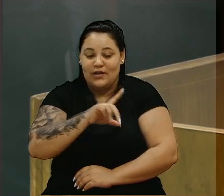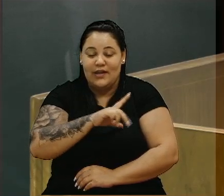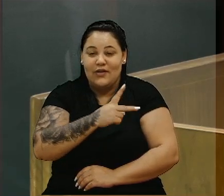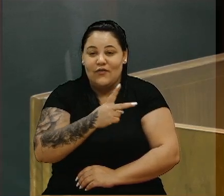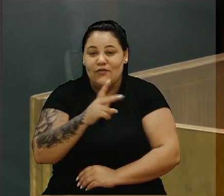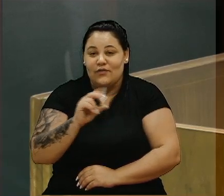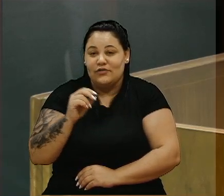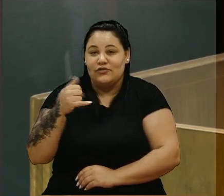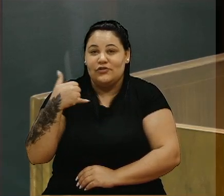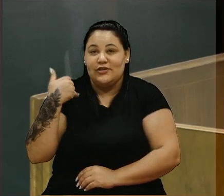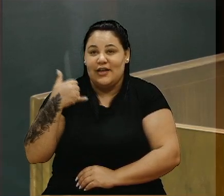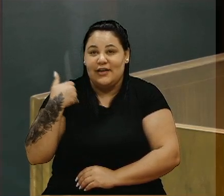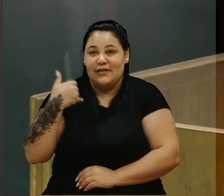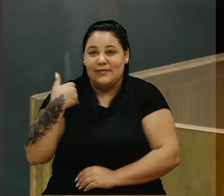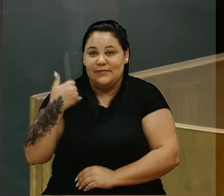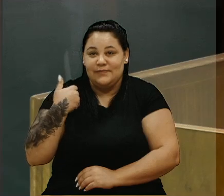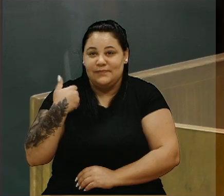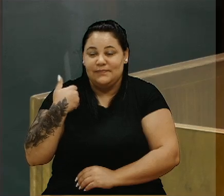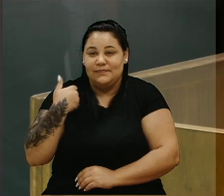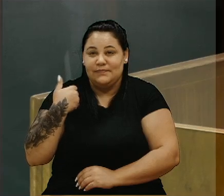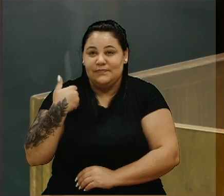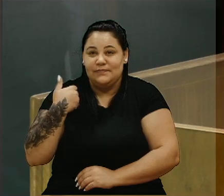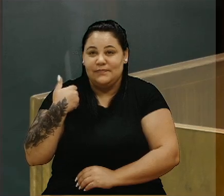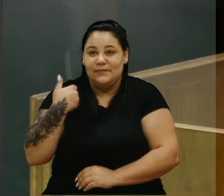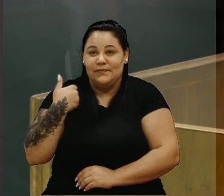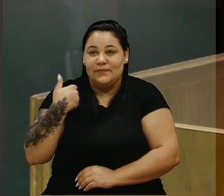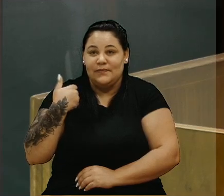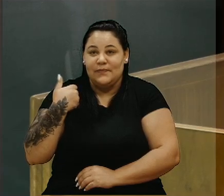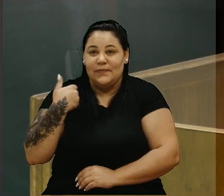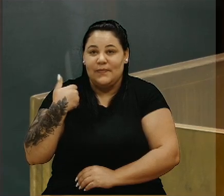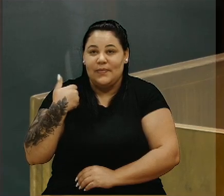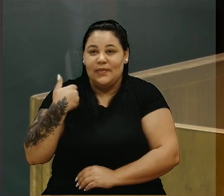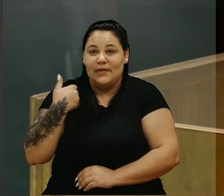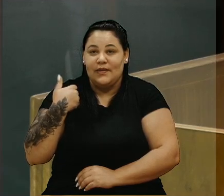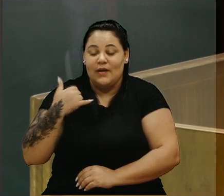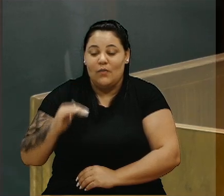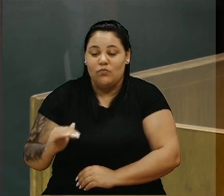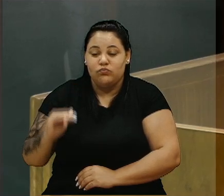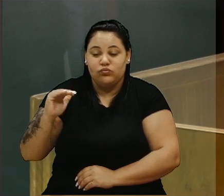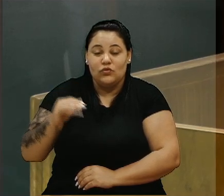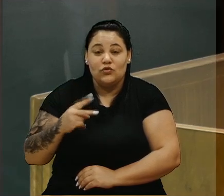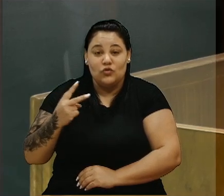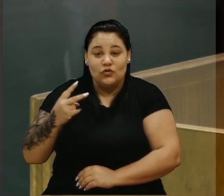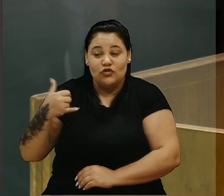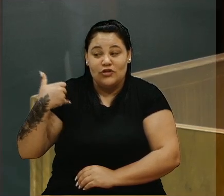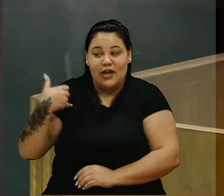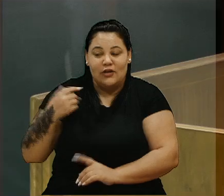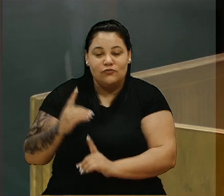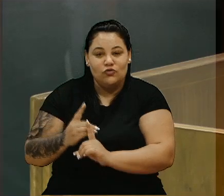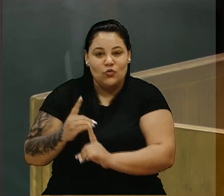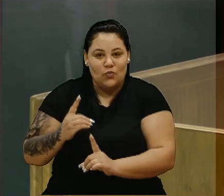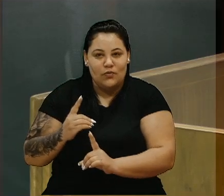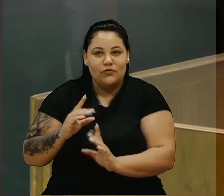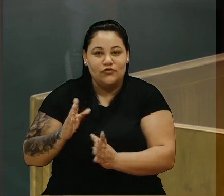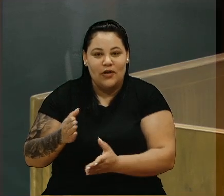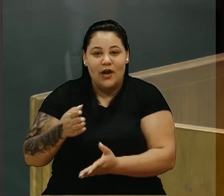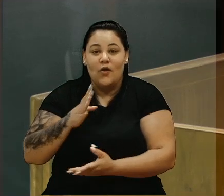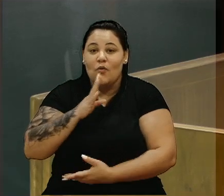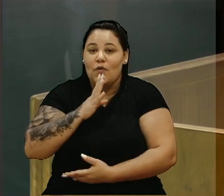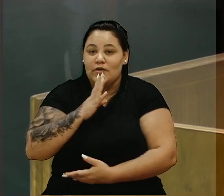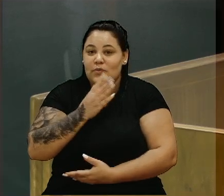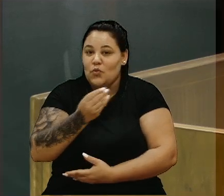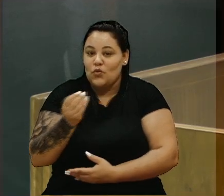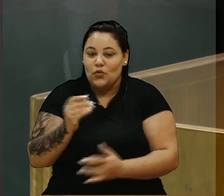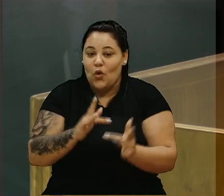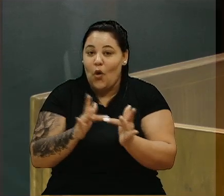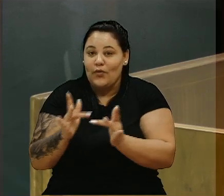anos, eu estudei na Escolinha Caminhos da Vida desde os 2 anos. Conheci muita gente lá desde a infância,